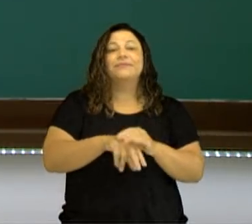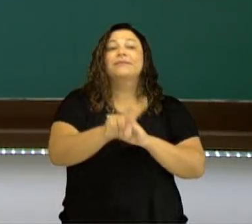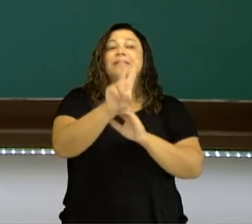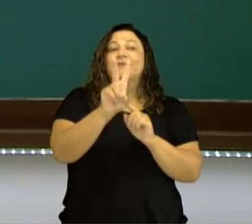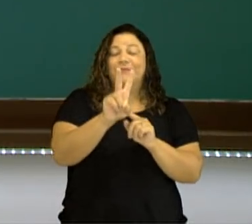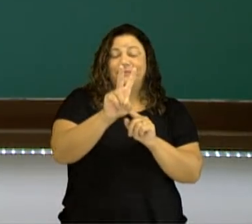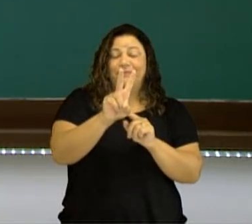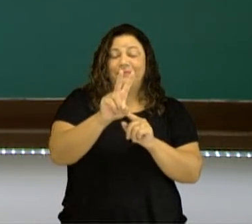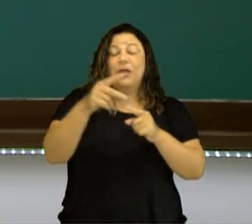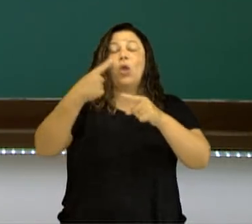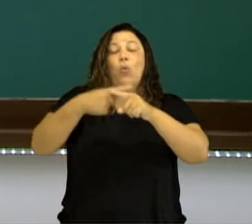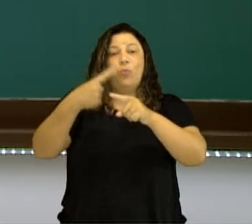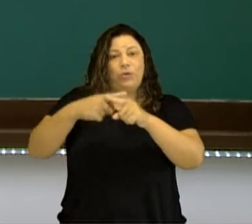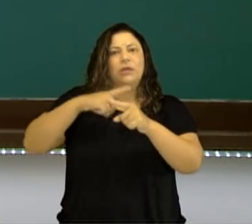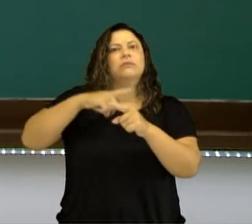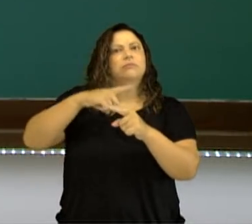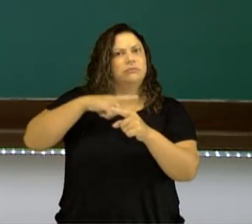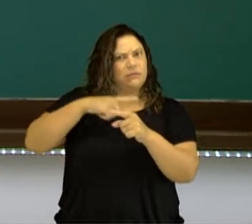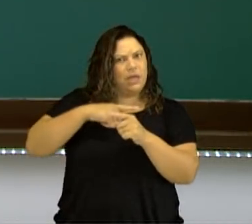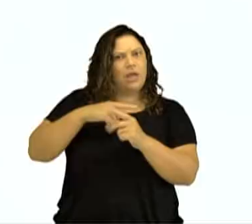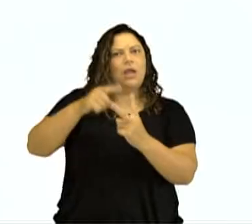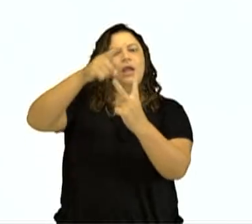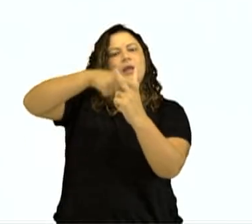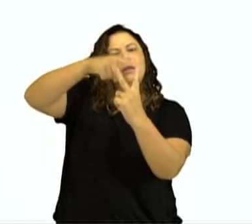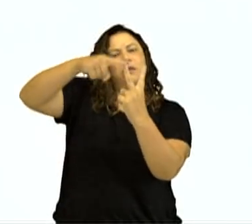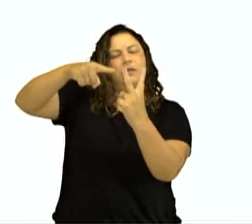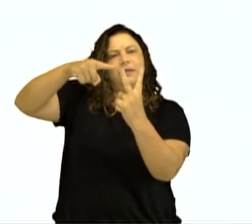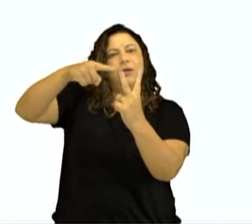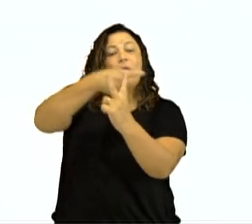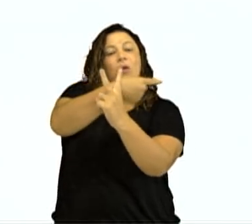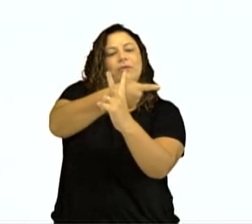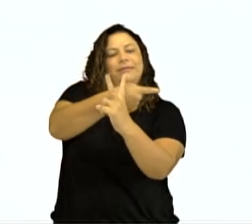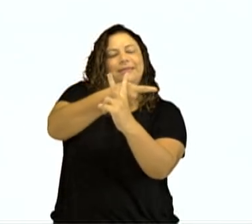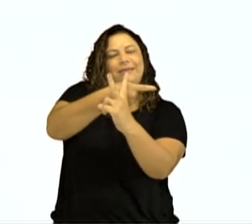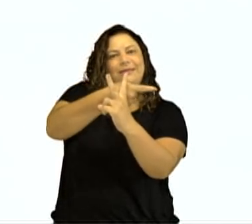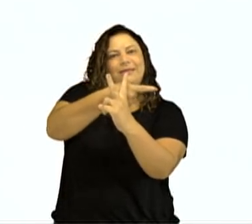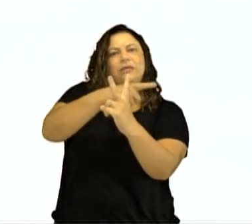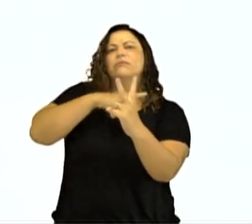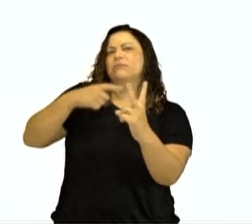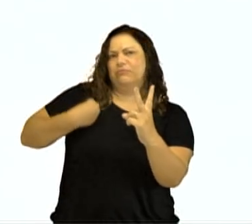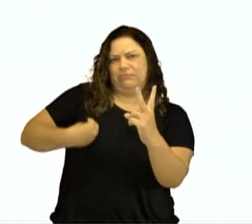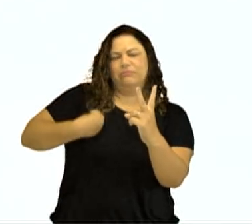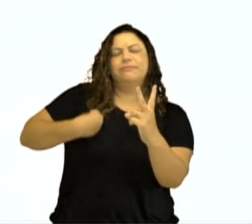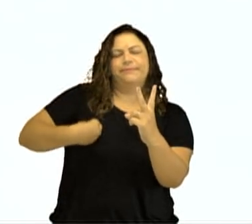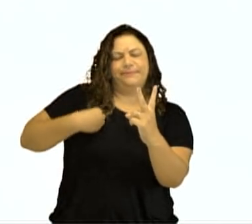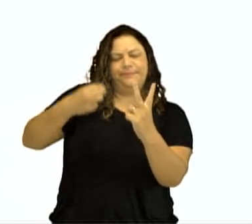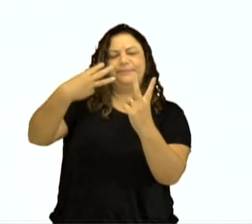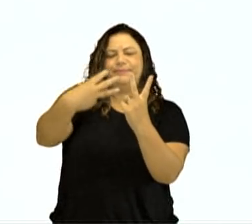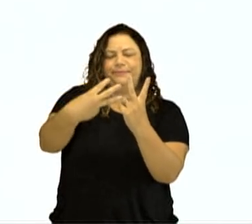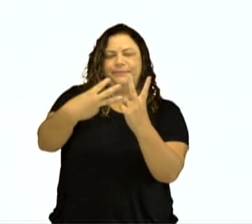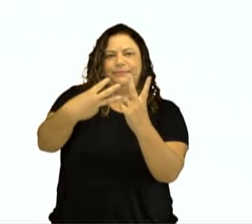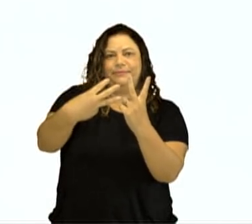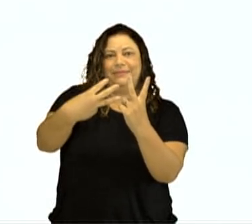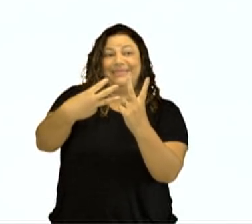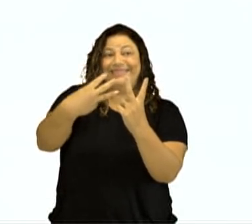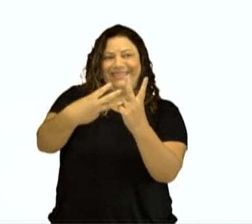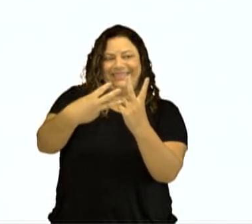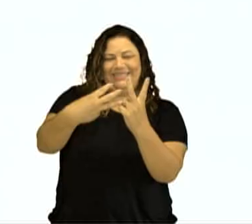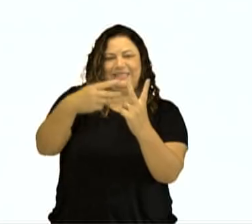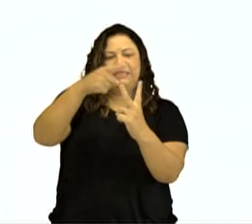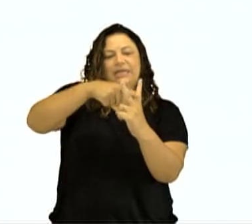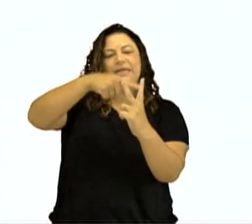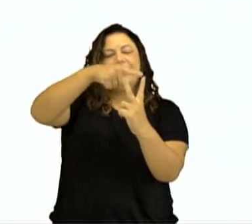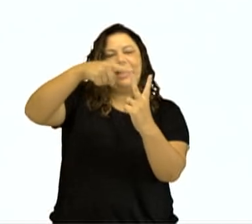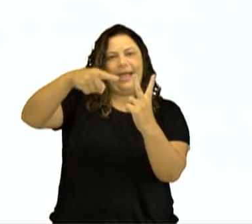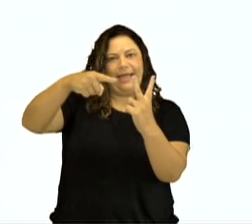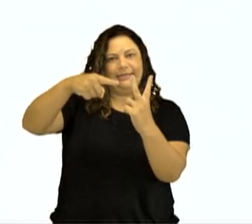quadrada. Então existe dentro dos conjuntos dos números reais menos a raiz quadrada de 3, o que não existe, raiz